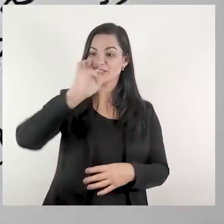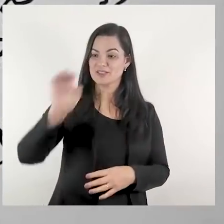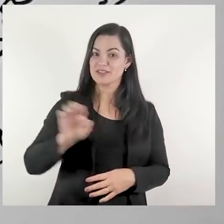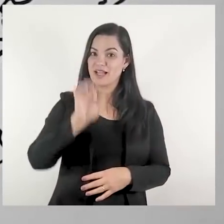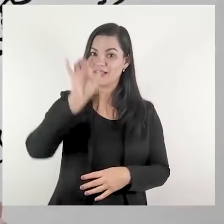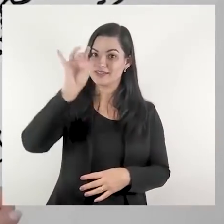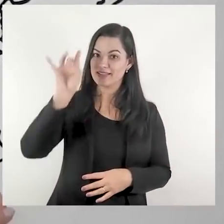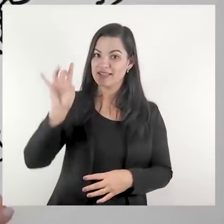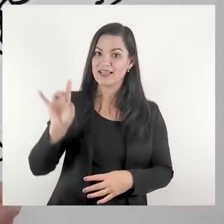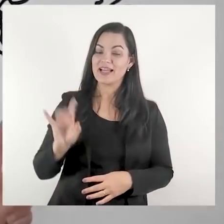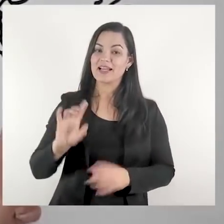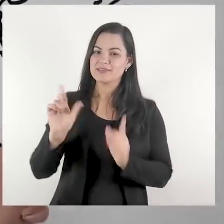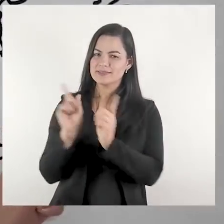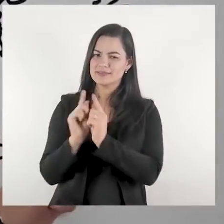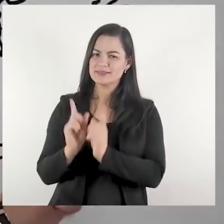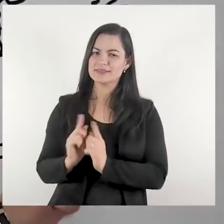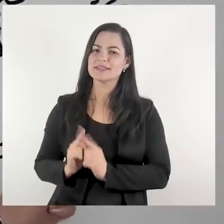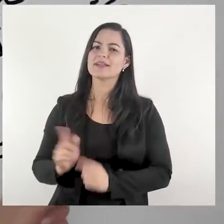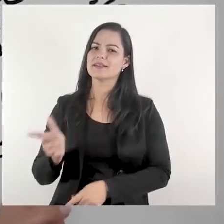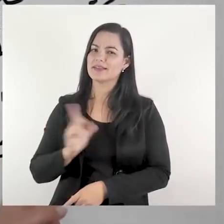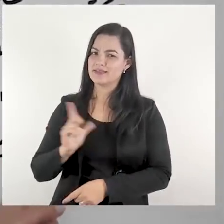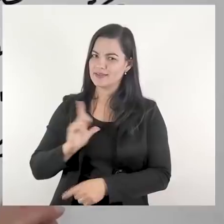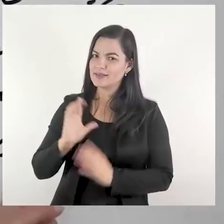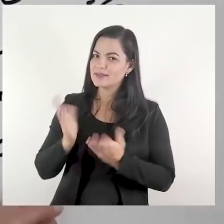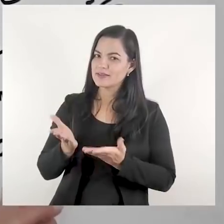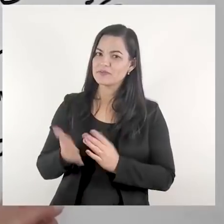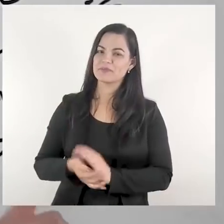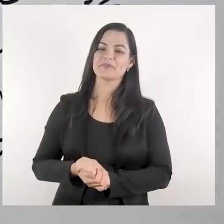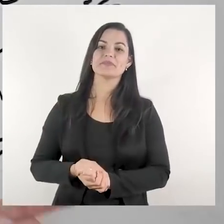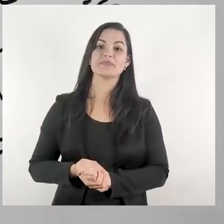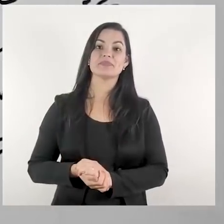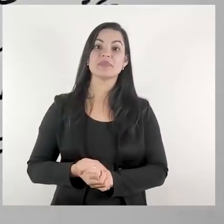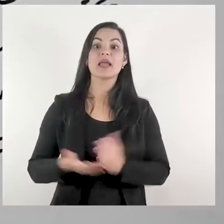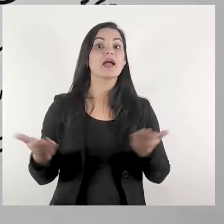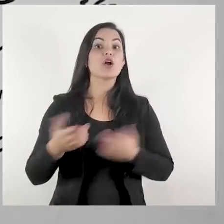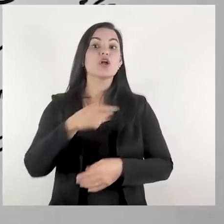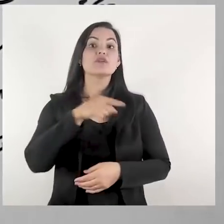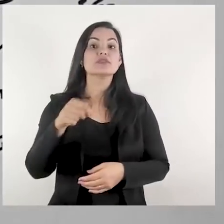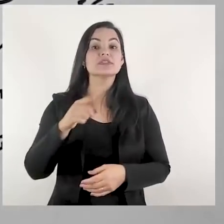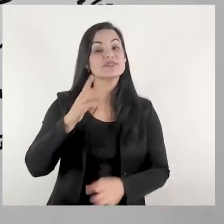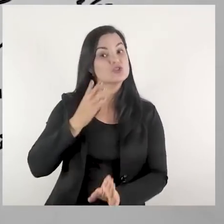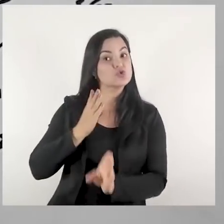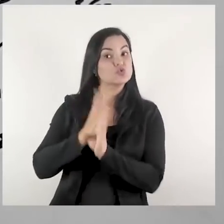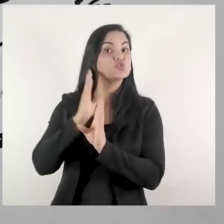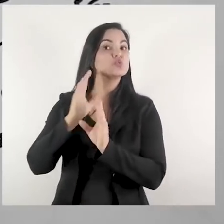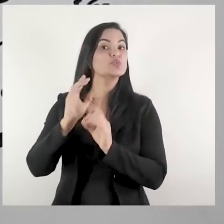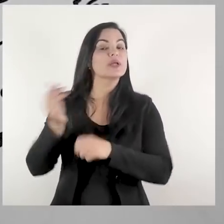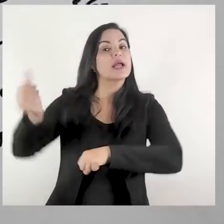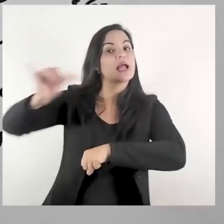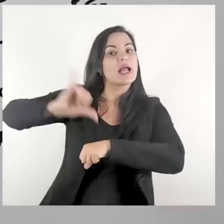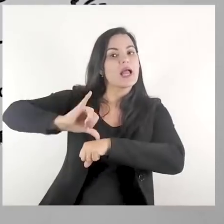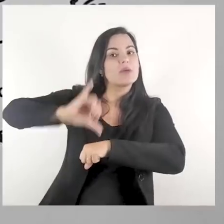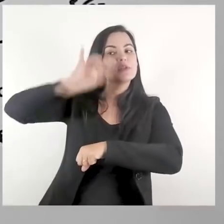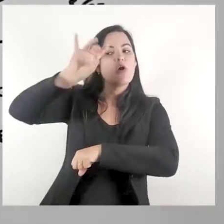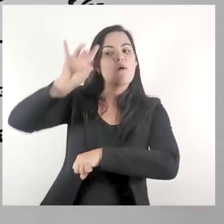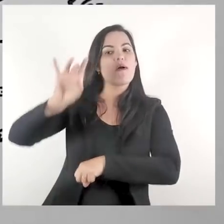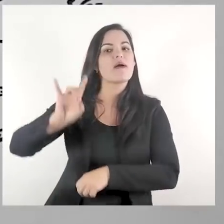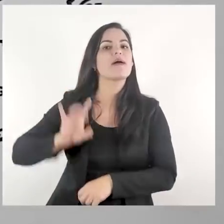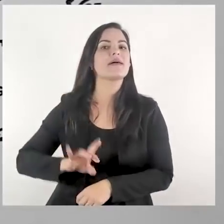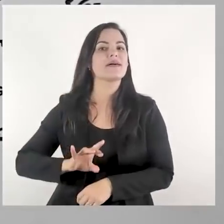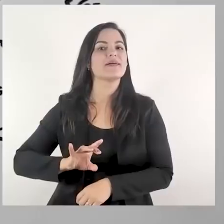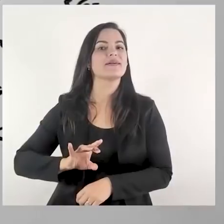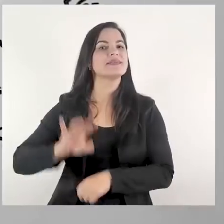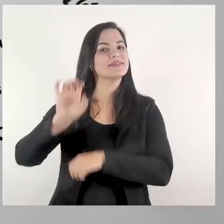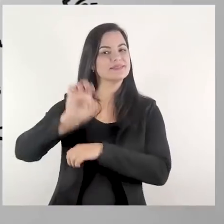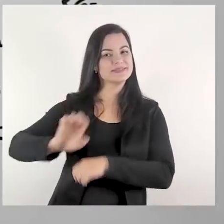os estados. As siglas já estão marcadinhas aqui. Descubram quais são as capitais que nós